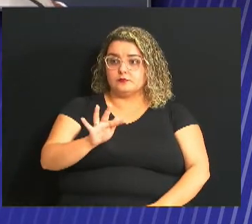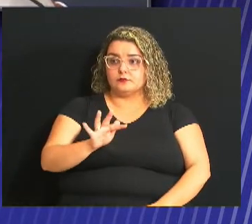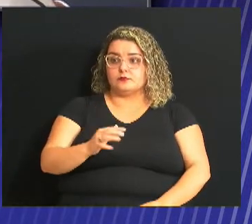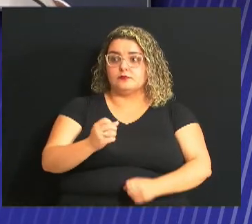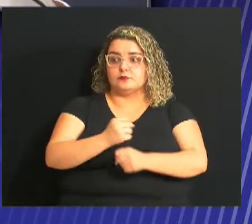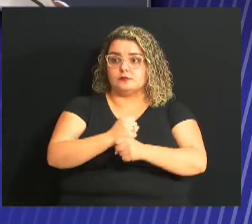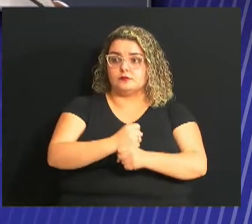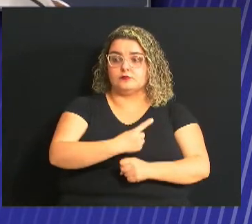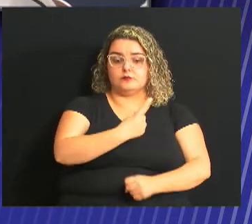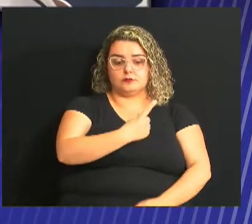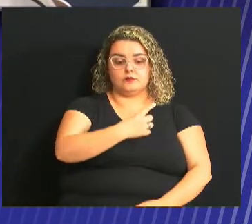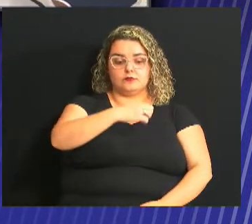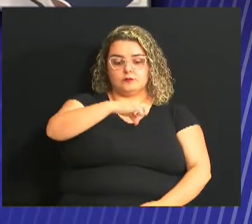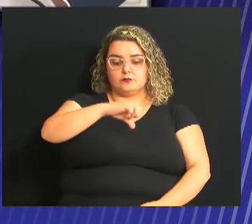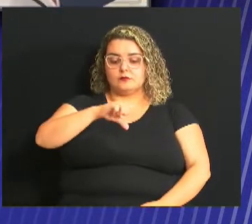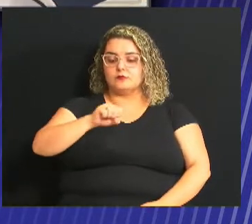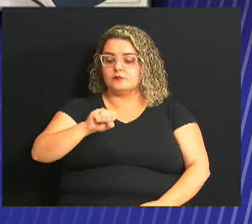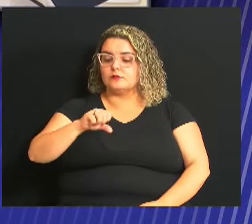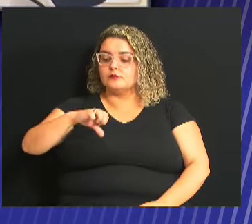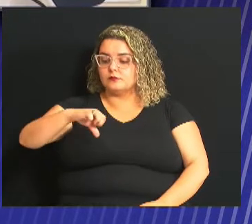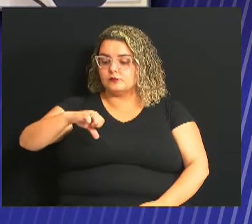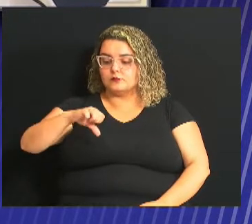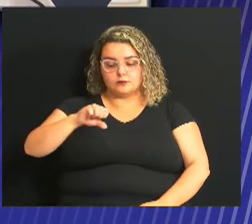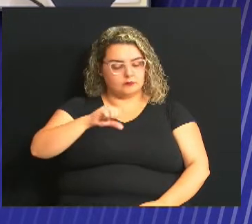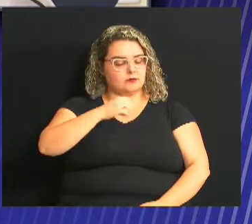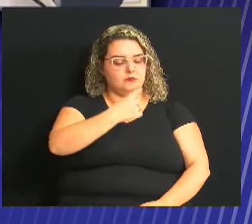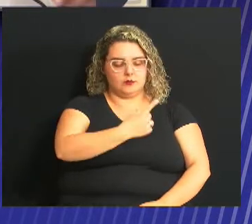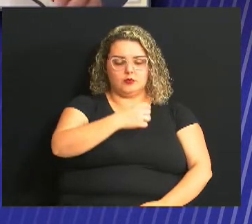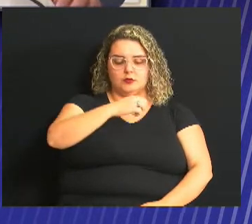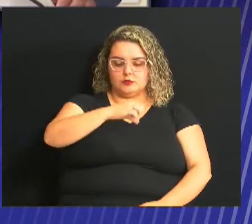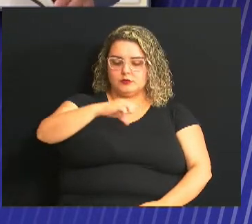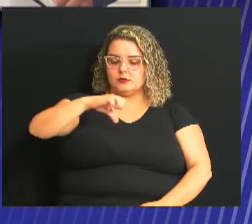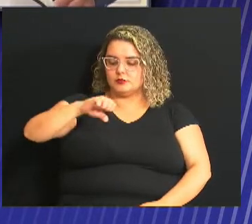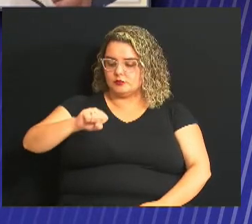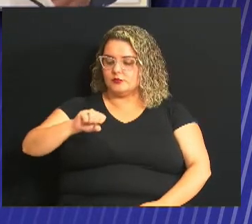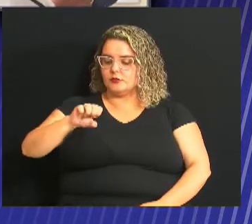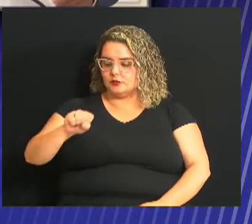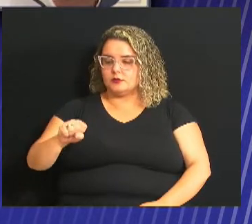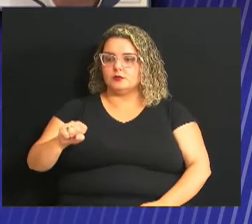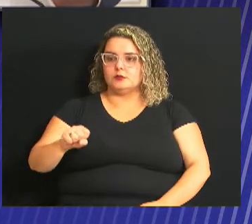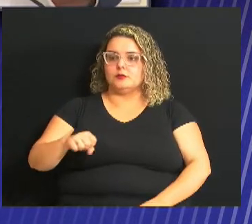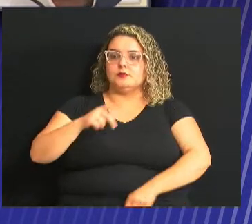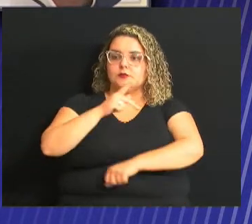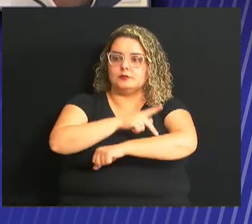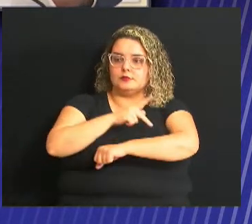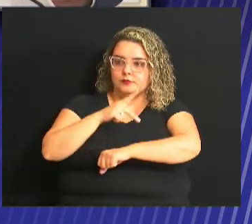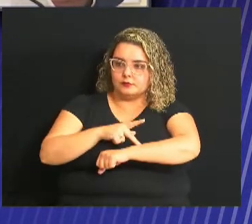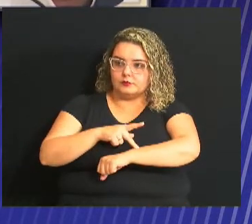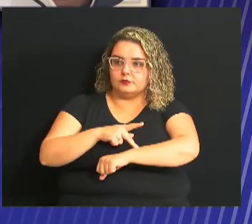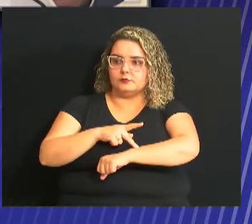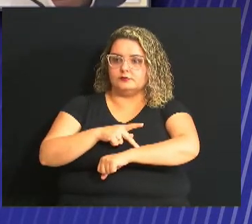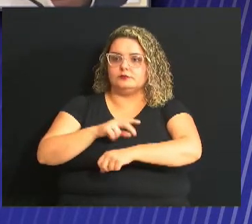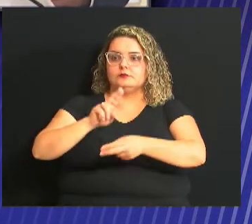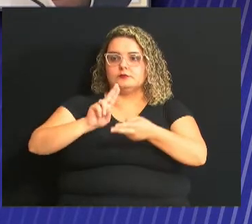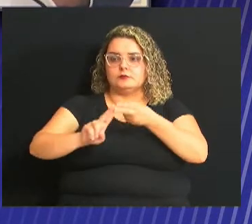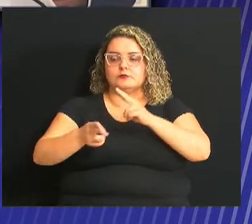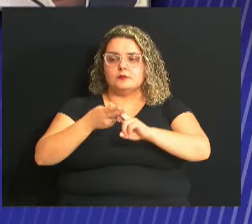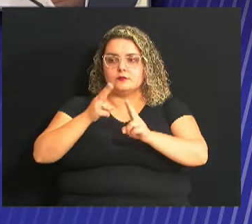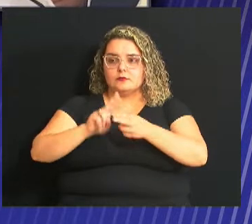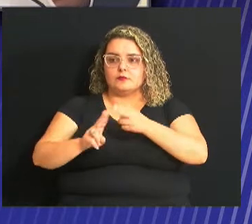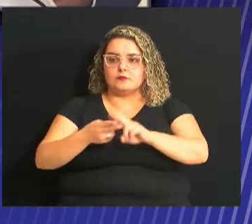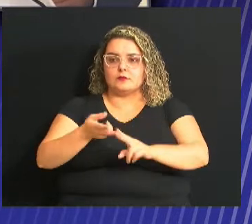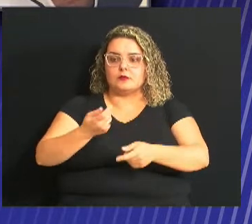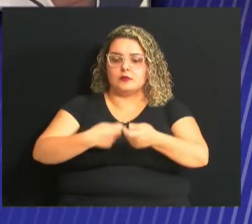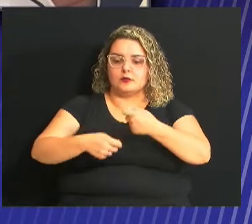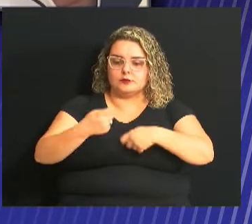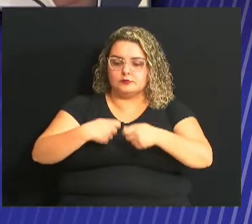de 1988, onde ele cursou a graduação de Pedagogia com habilitação em